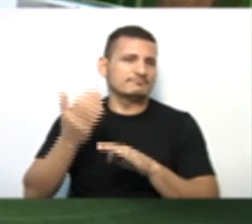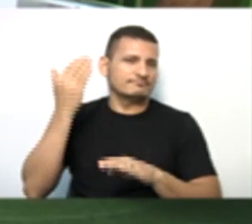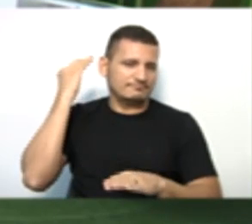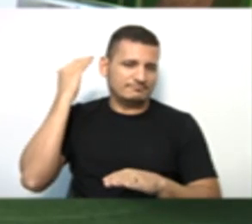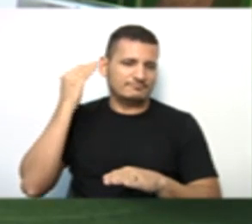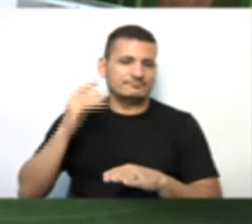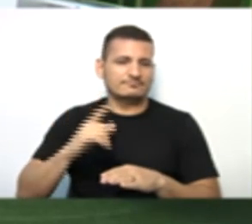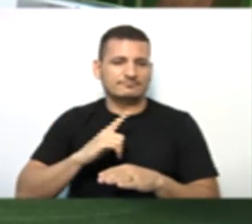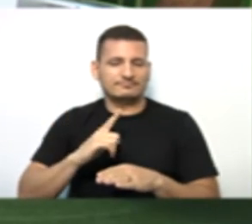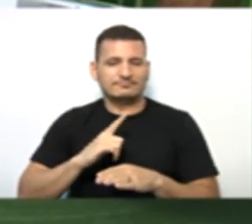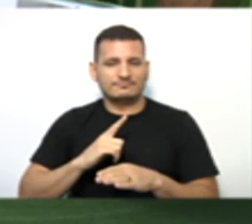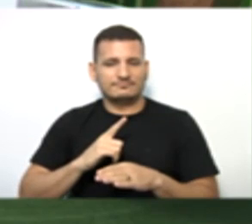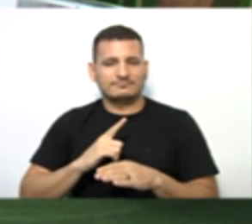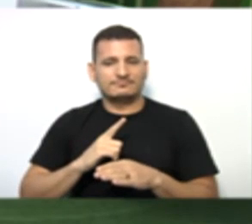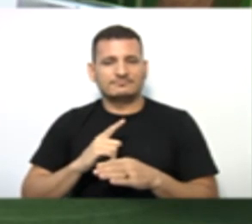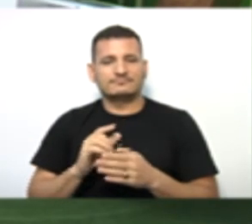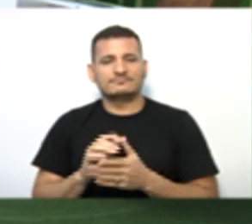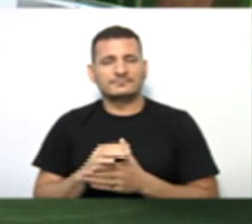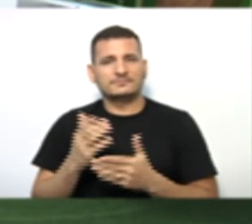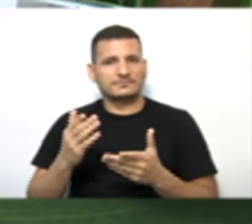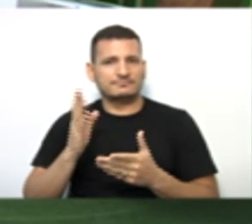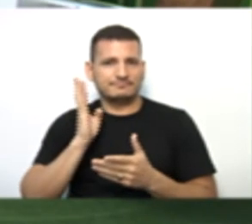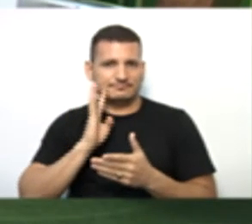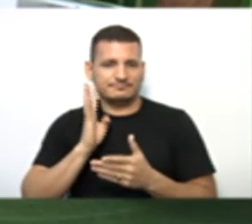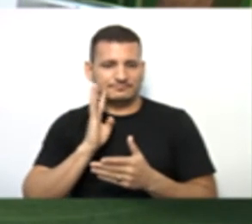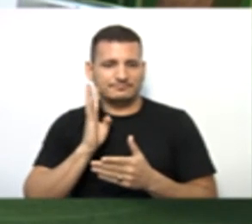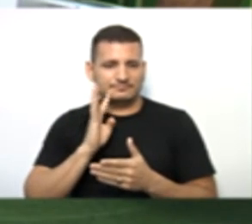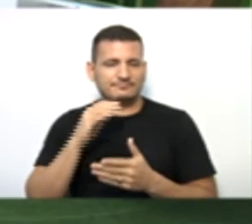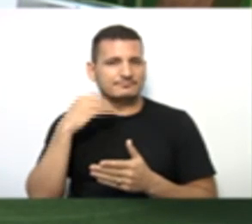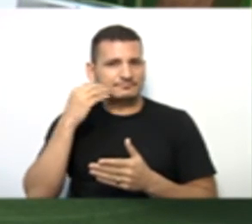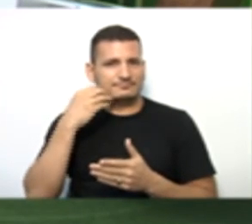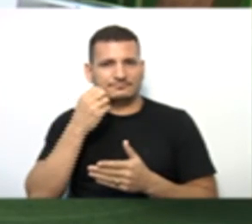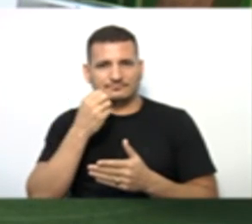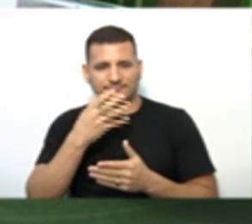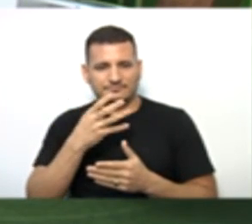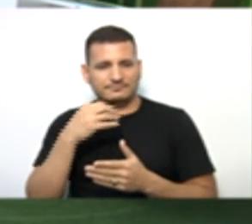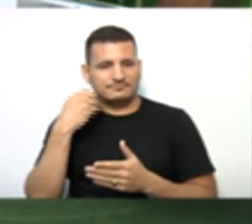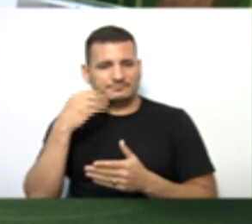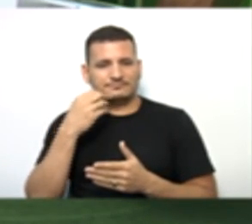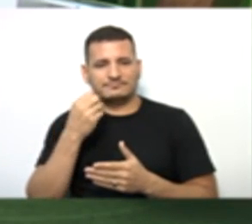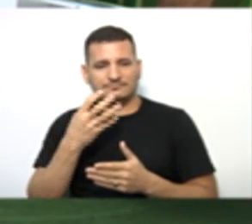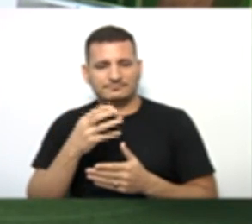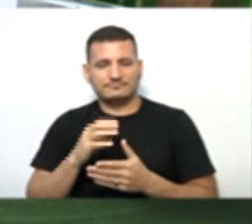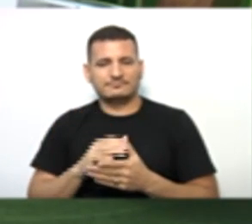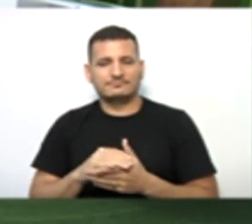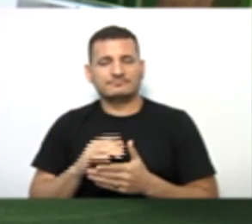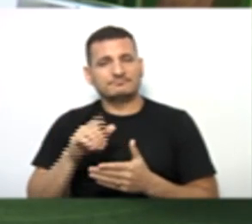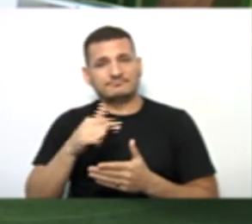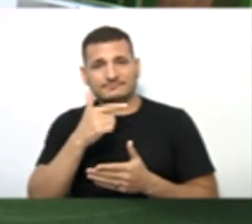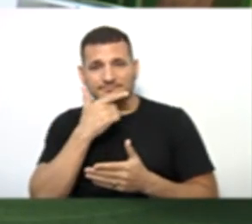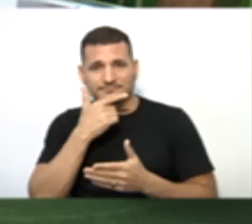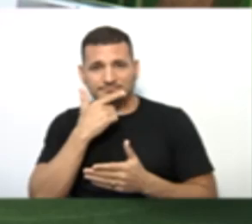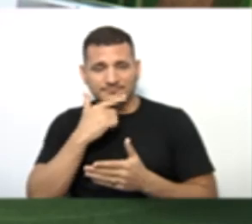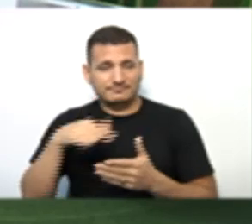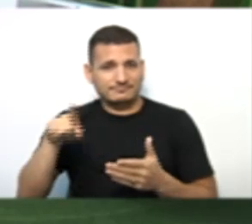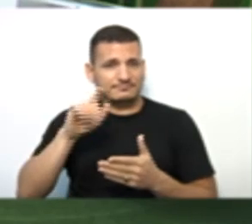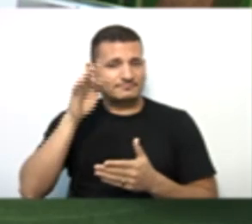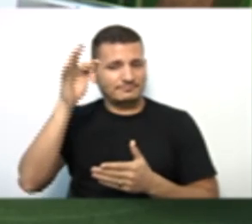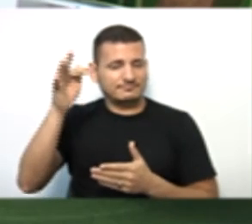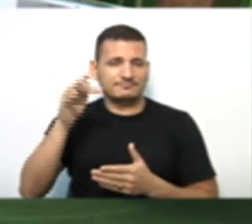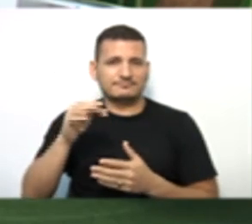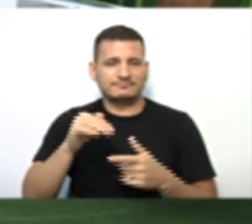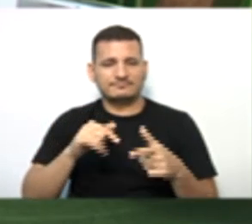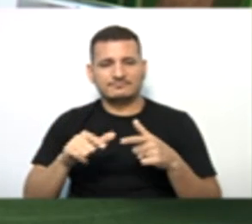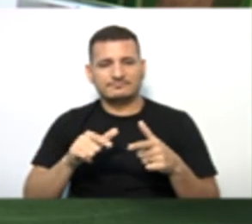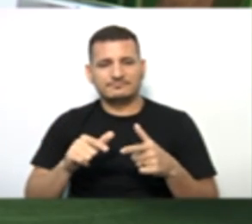o passado, não é verdade? Mas está sendo bem legal, isso está sendo uma experiência muito boa, muito boa mesmo. São vagas para vocês. É